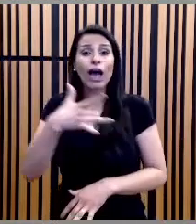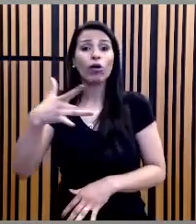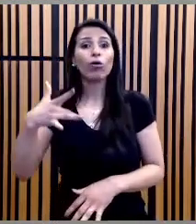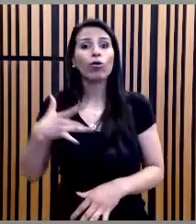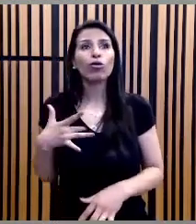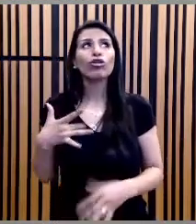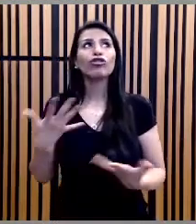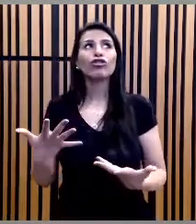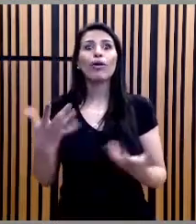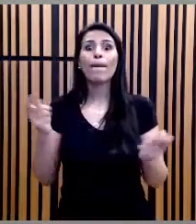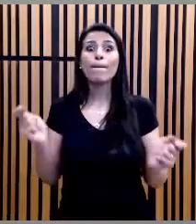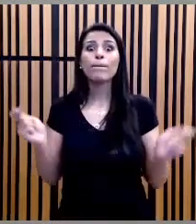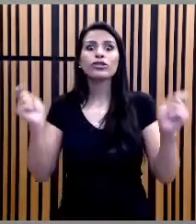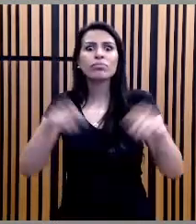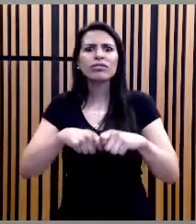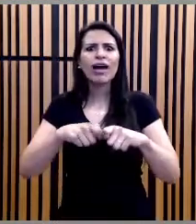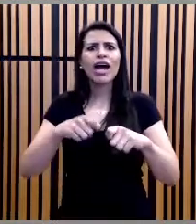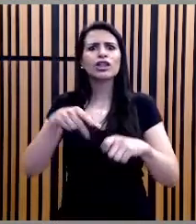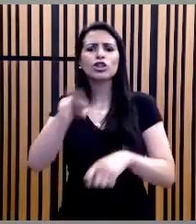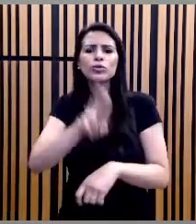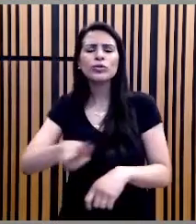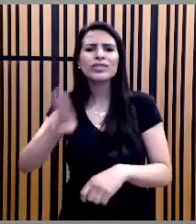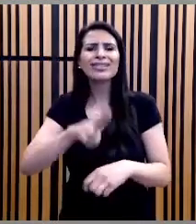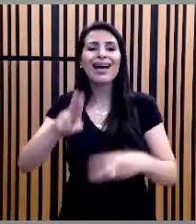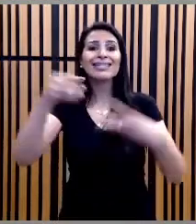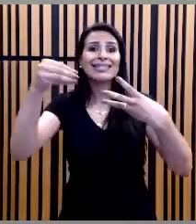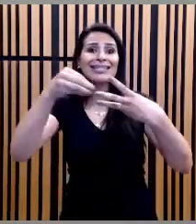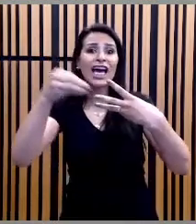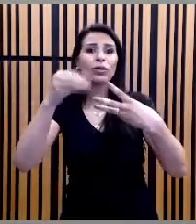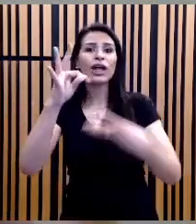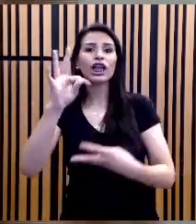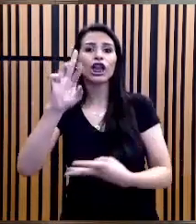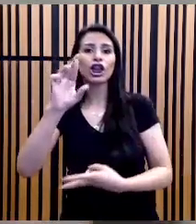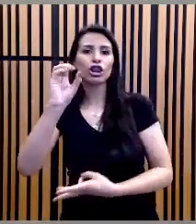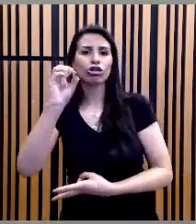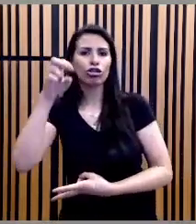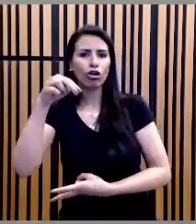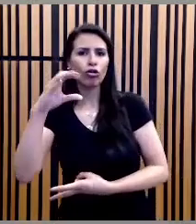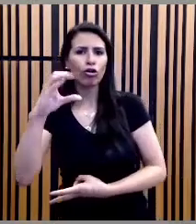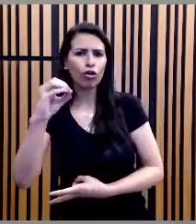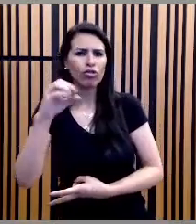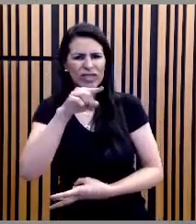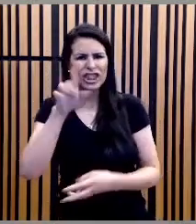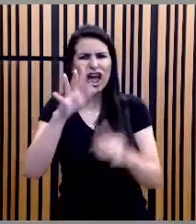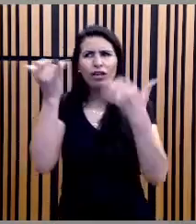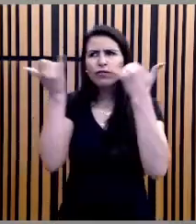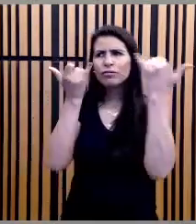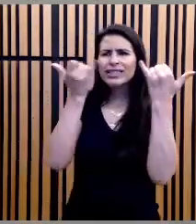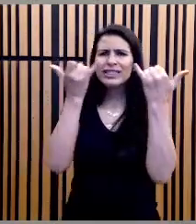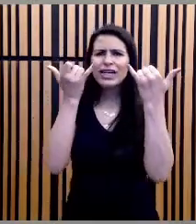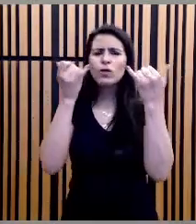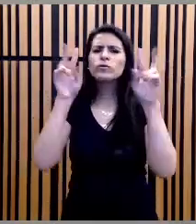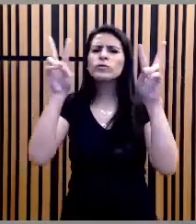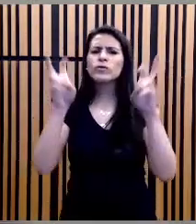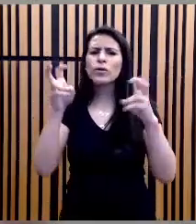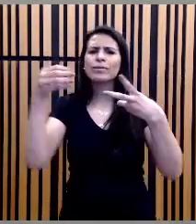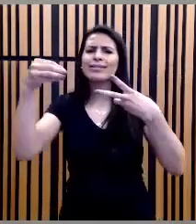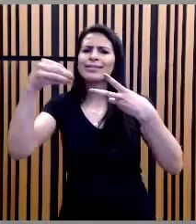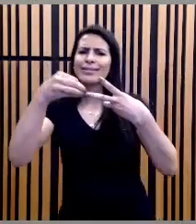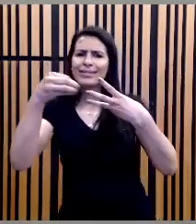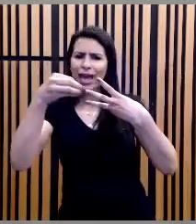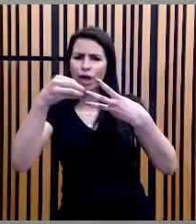pode trabalhar com células-tronco? Já pensaram, já ouviram falar em células-tronco? Já tiveram